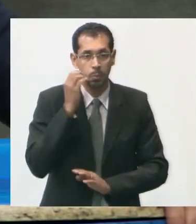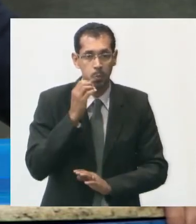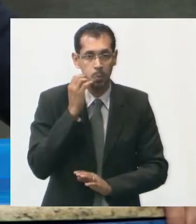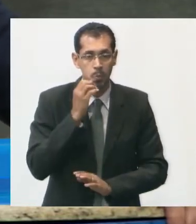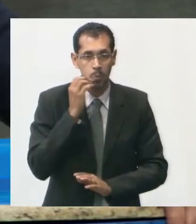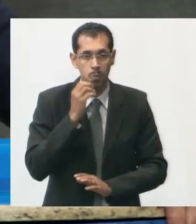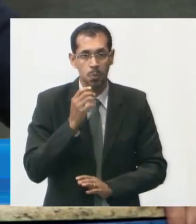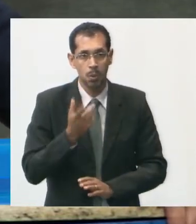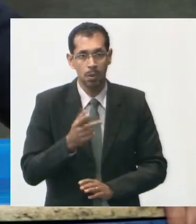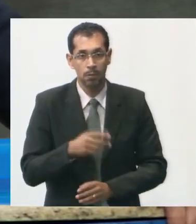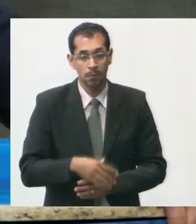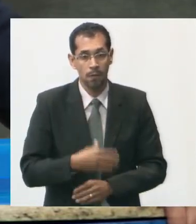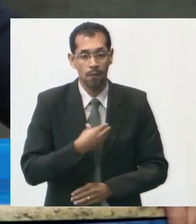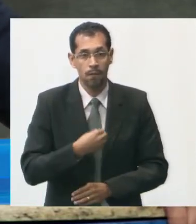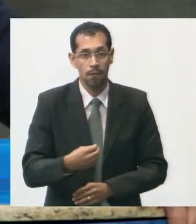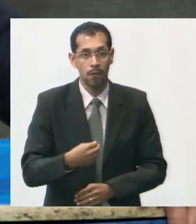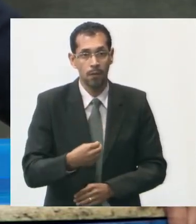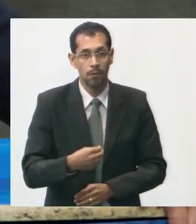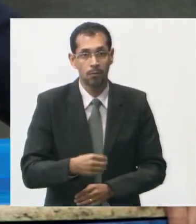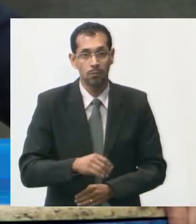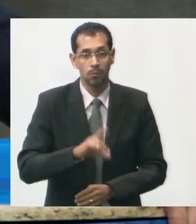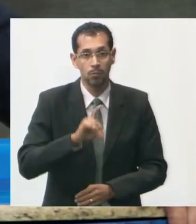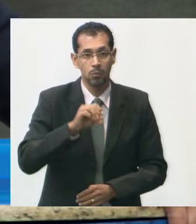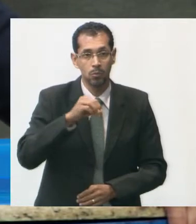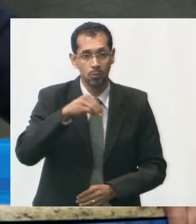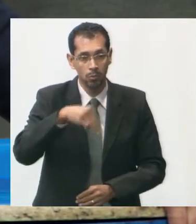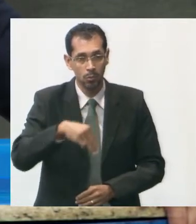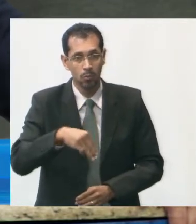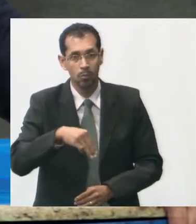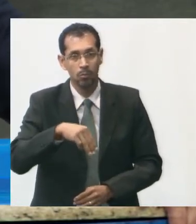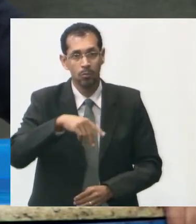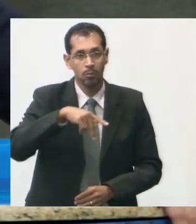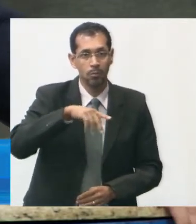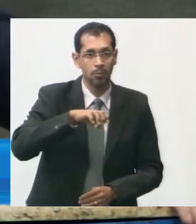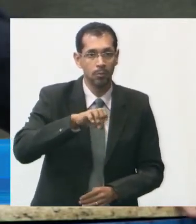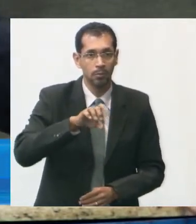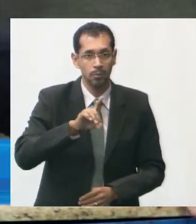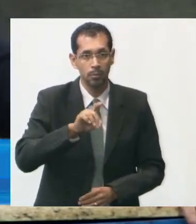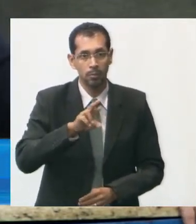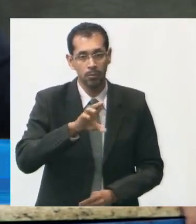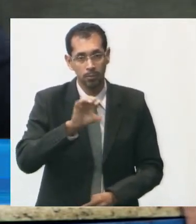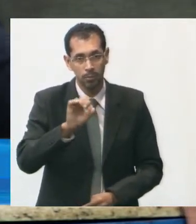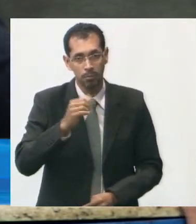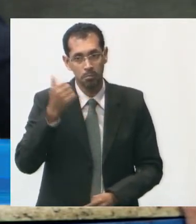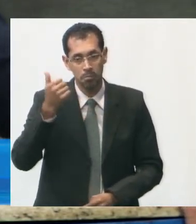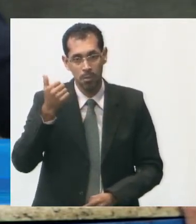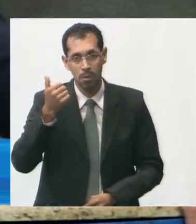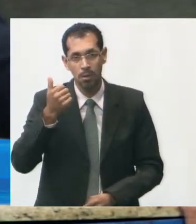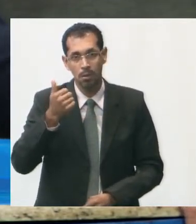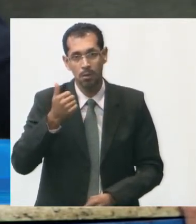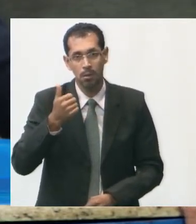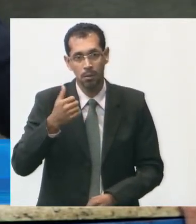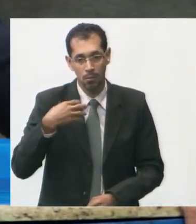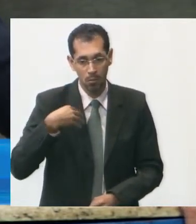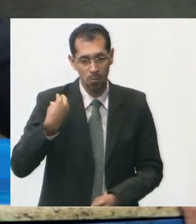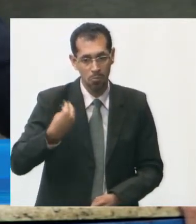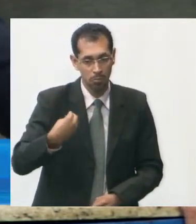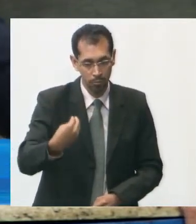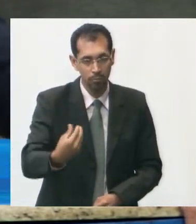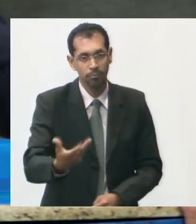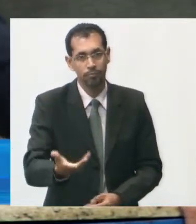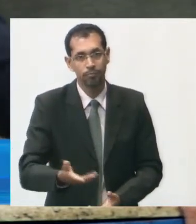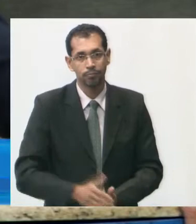I, filho de Dom João VI, que são os últimos reis que governaram o